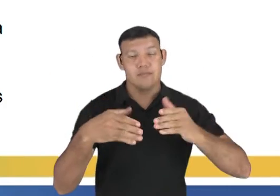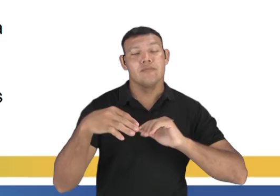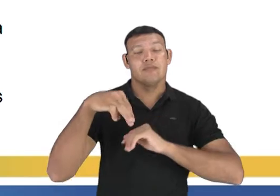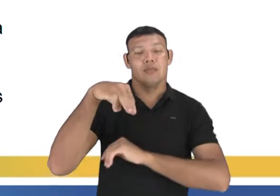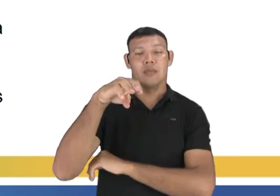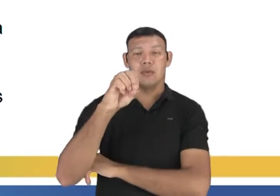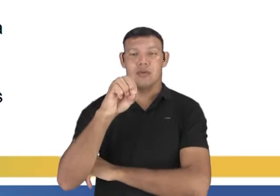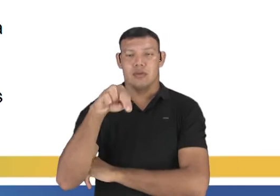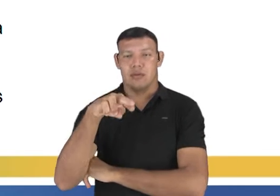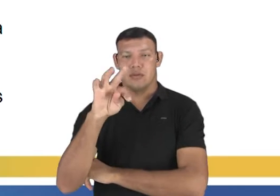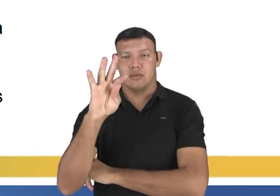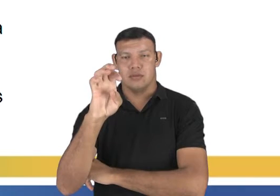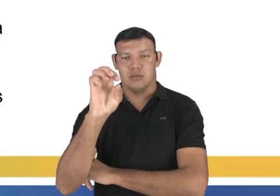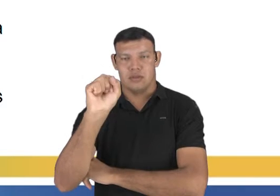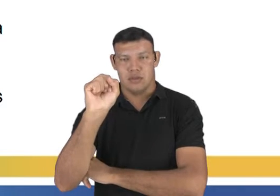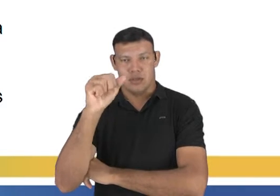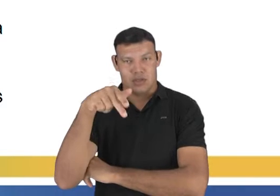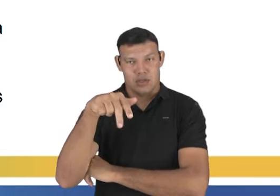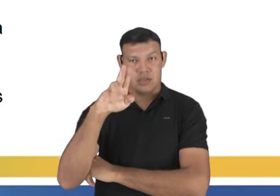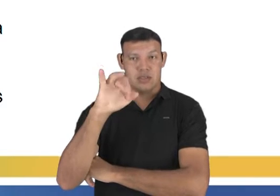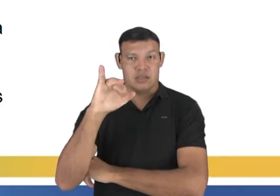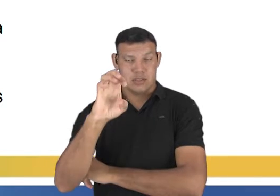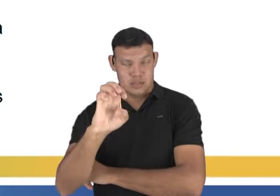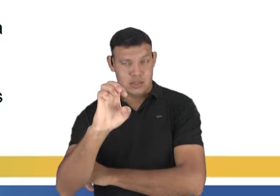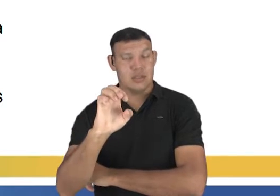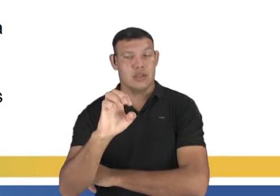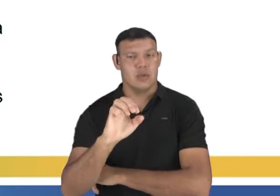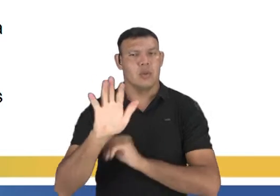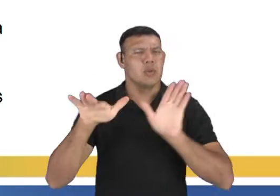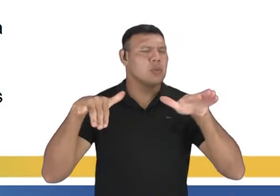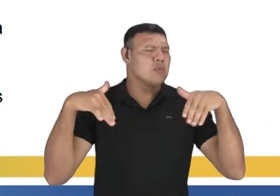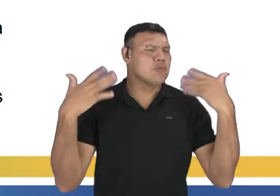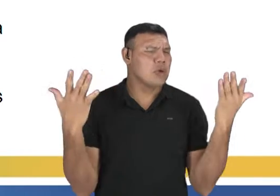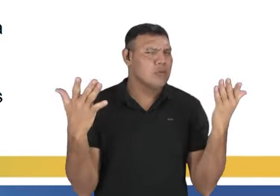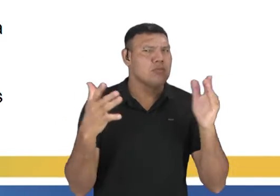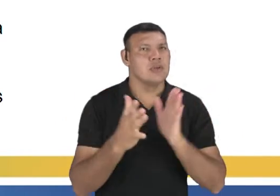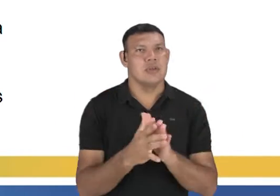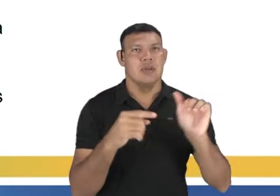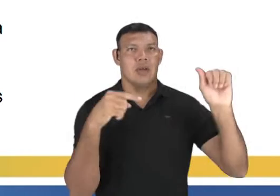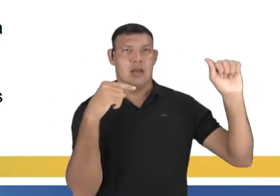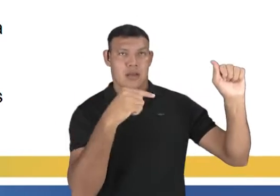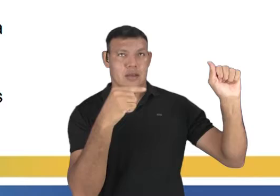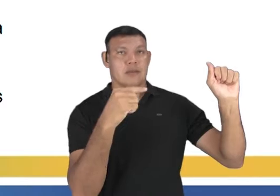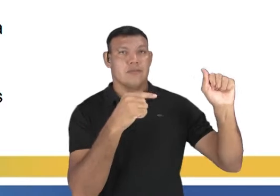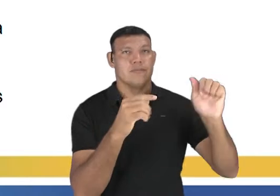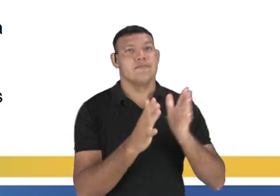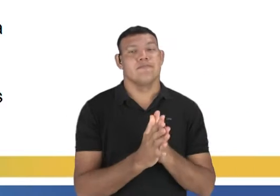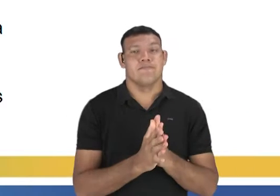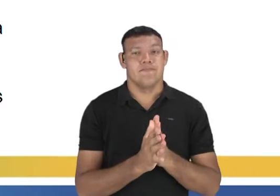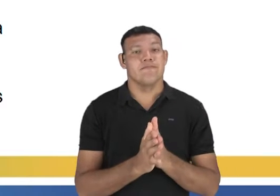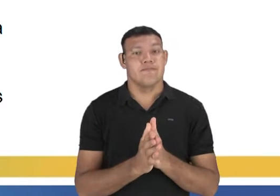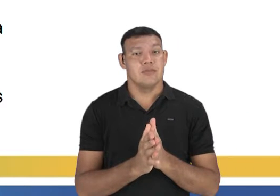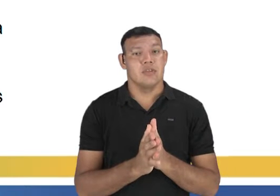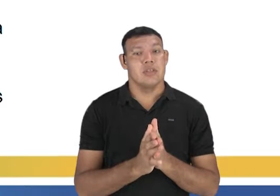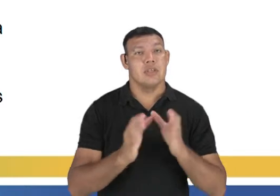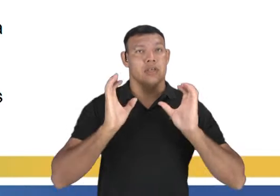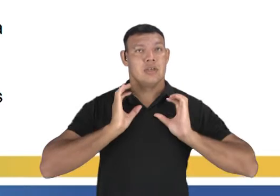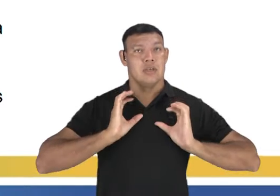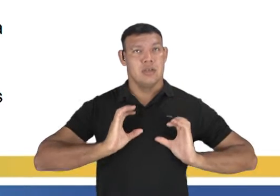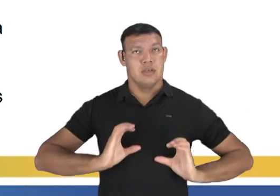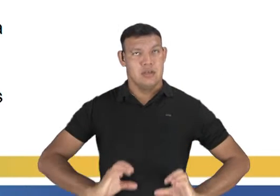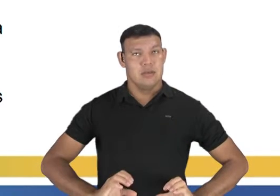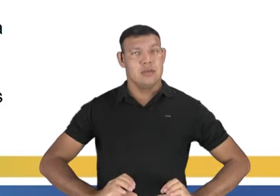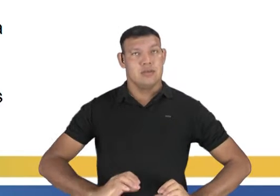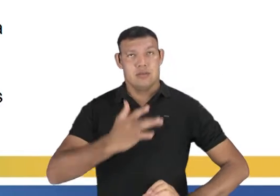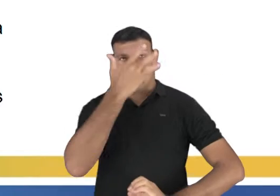Montesquieu diz respeito. Alternativa A, ao status de cidadania que o